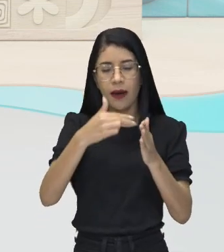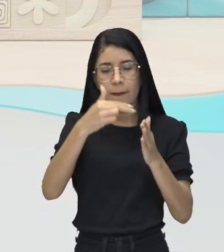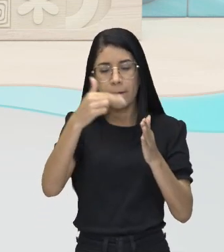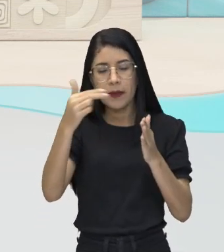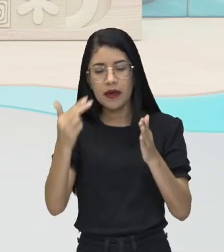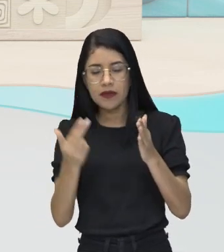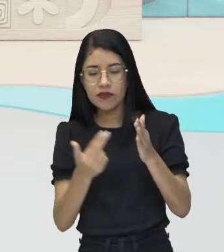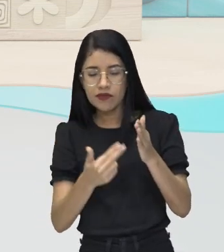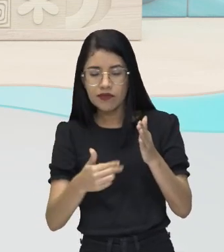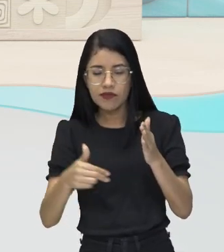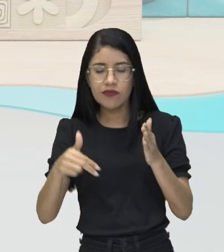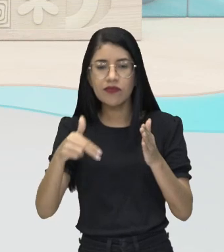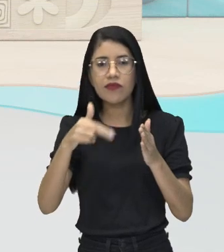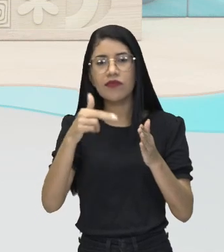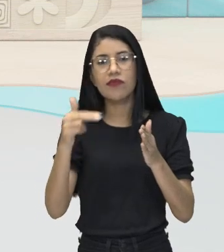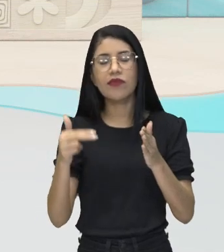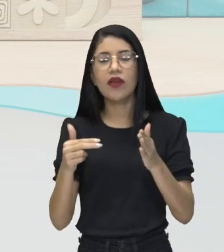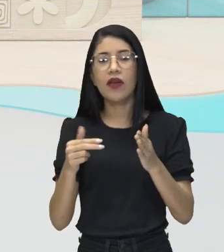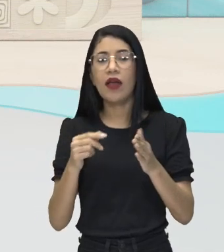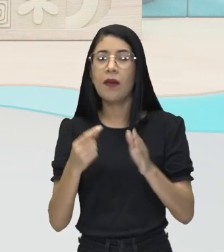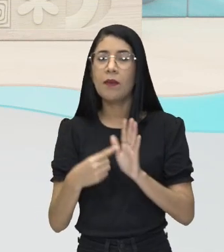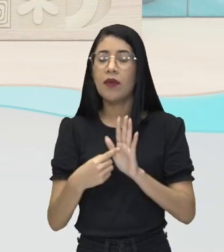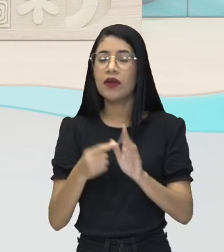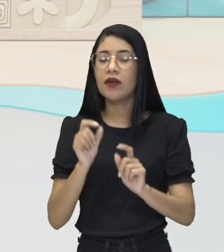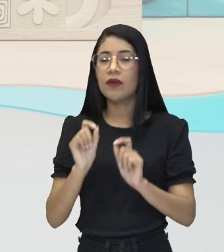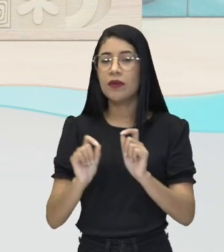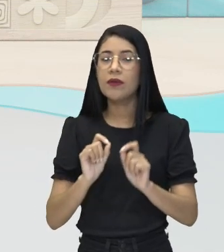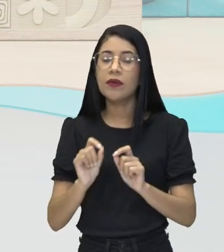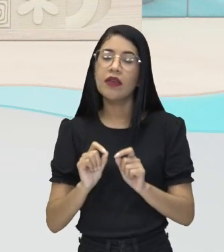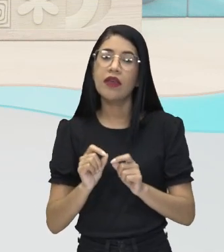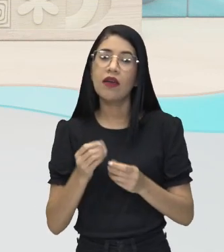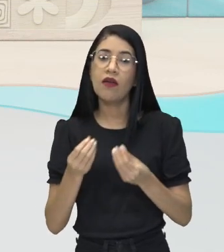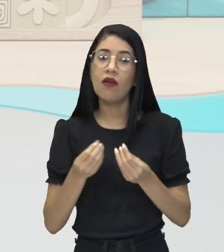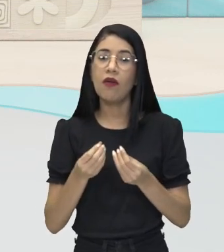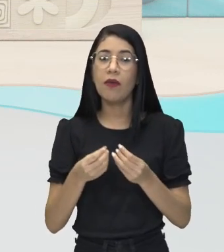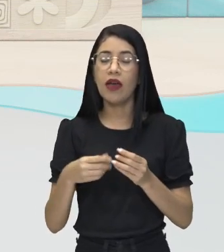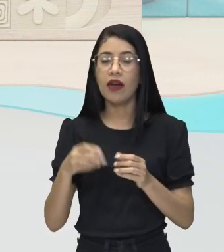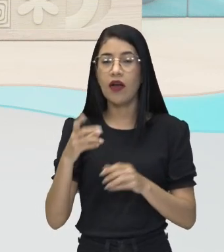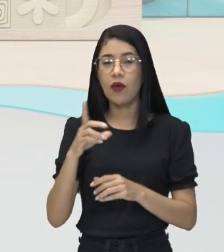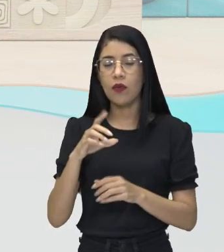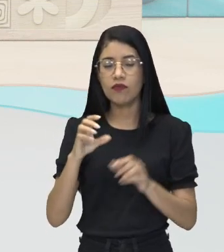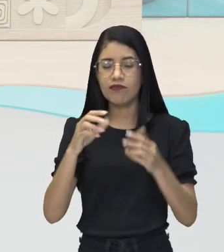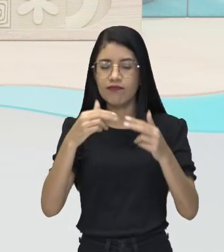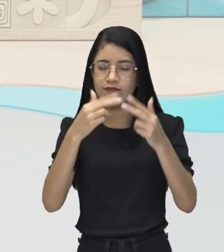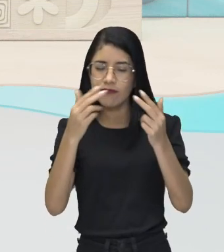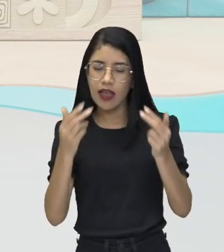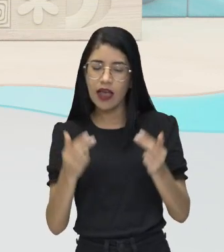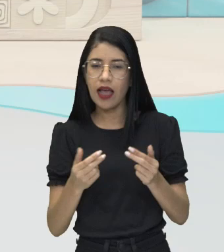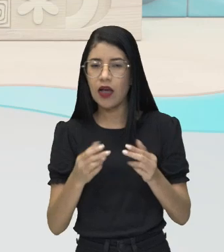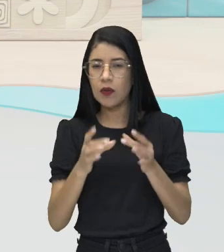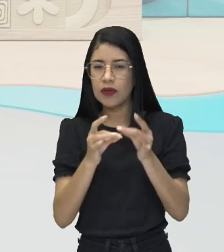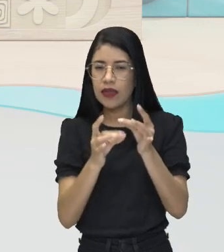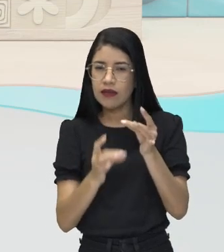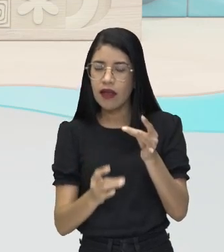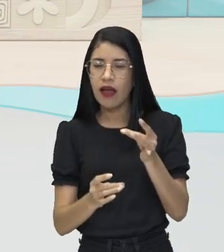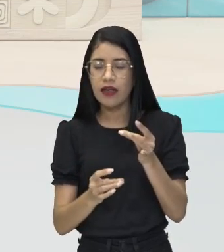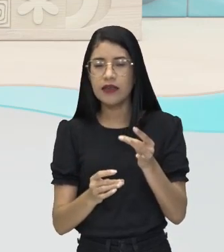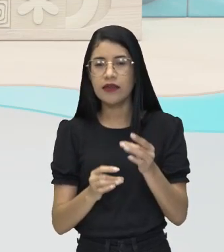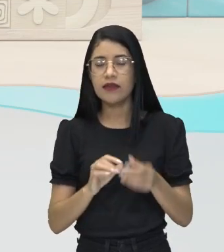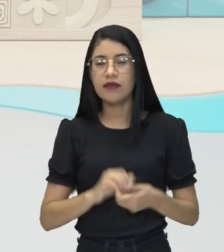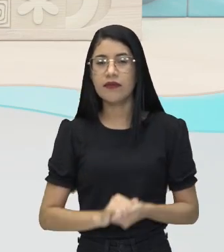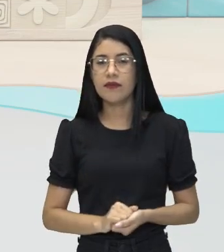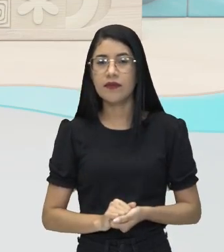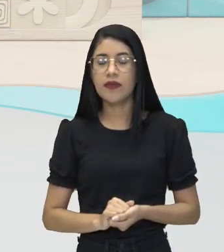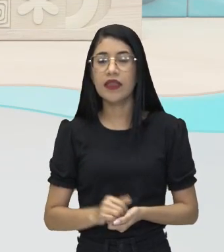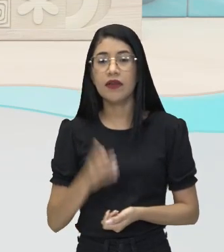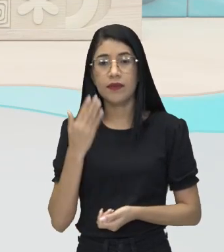fazer justamente a proporcionalidade no desenho. Então, aqui nós temos essa inversão de cores, tá? Então, aqui nós temos